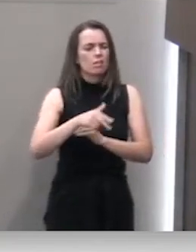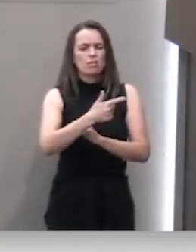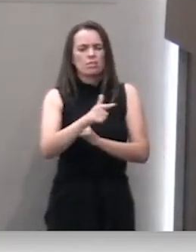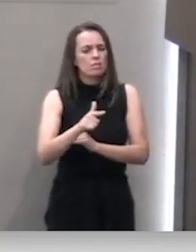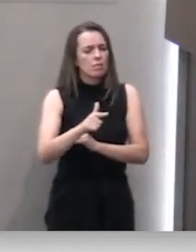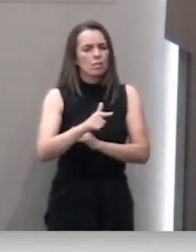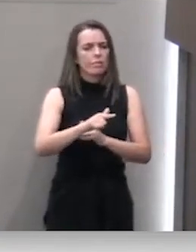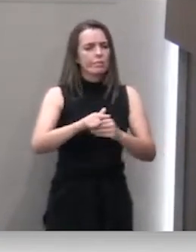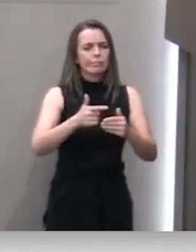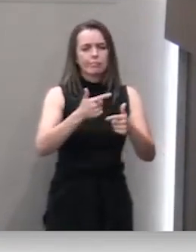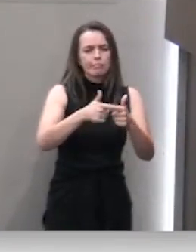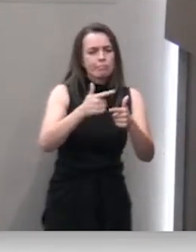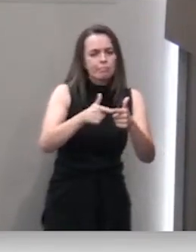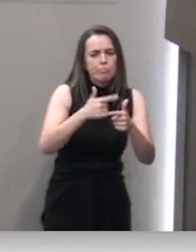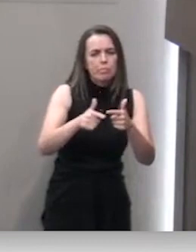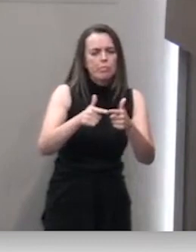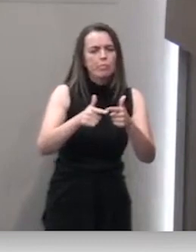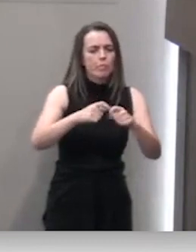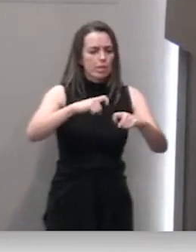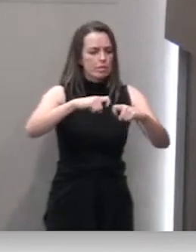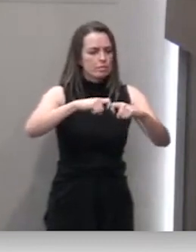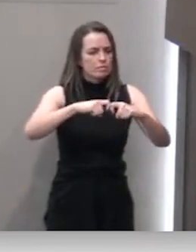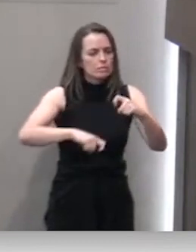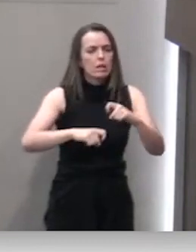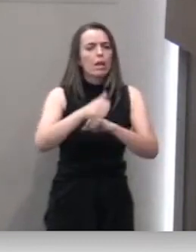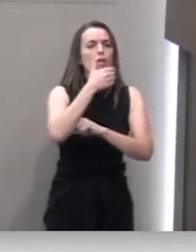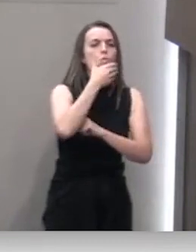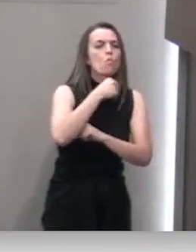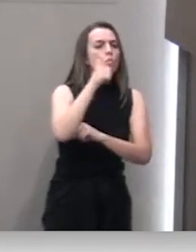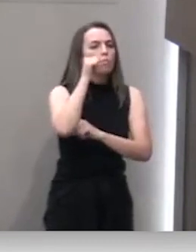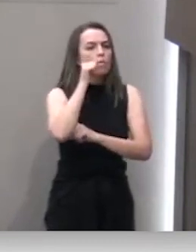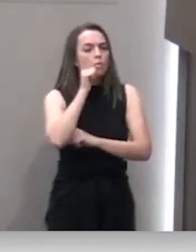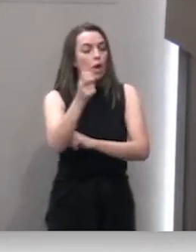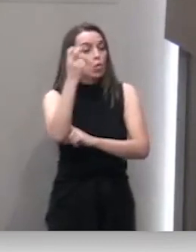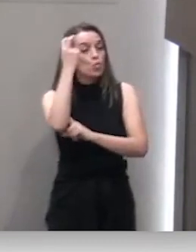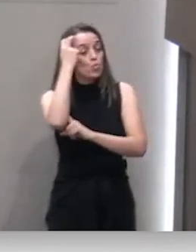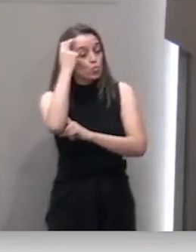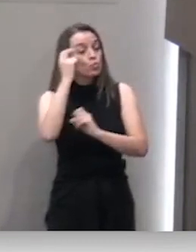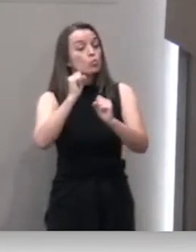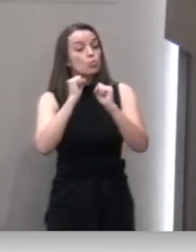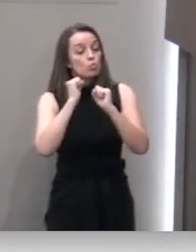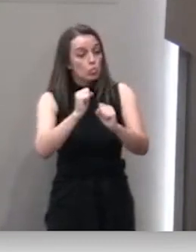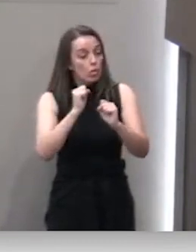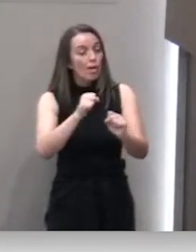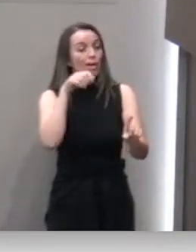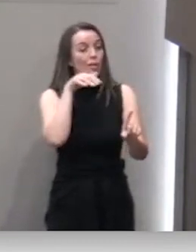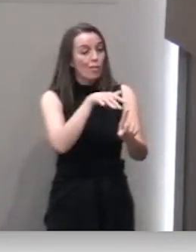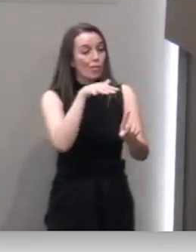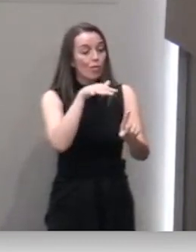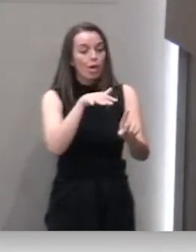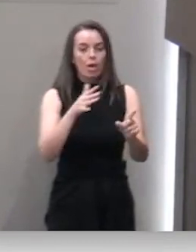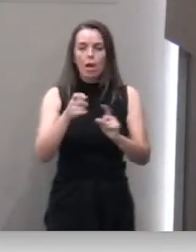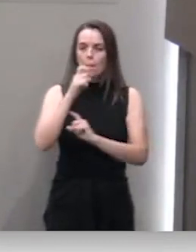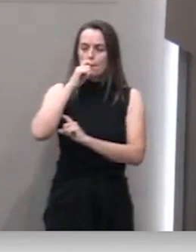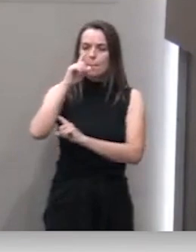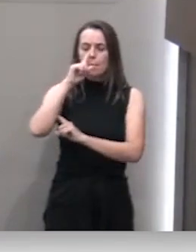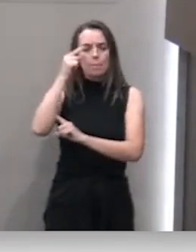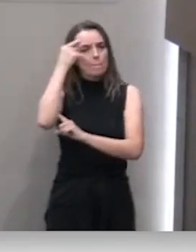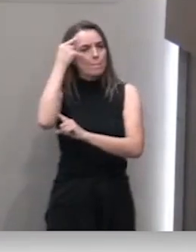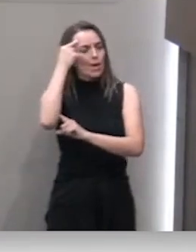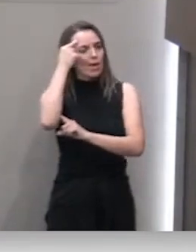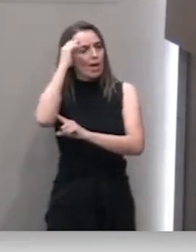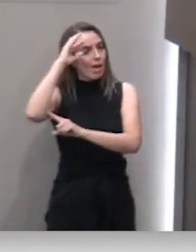havia, portanto, a possibilidade de mudar pela cultura. Os pais, impressionados com aquilo e querendo resolver a situação do